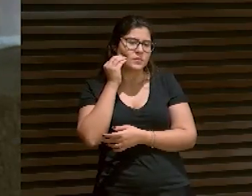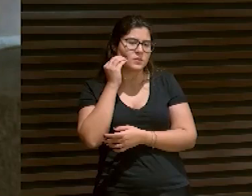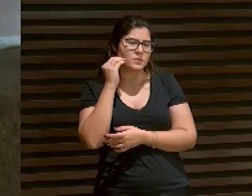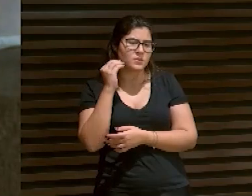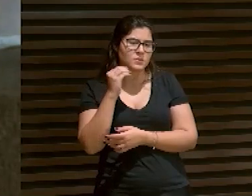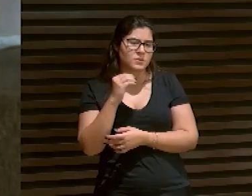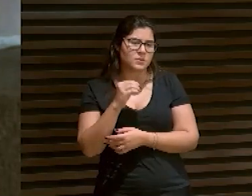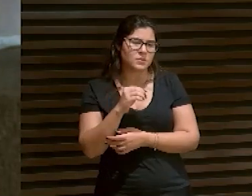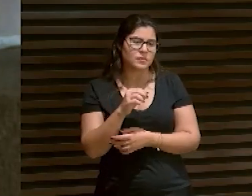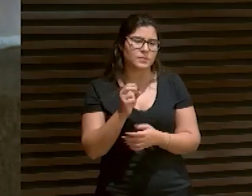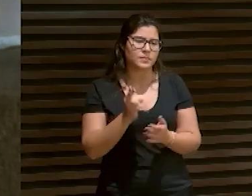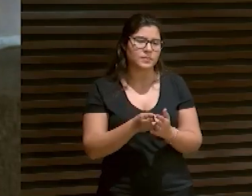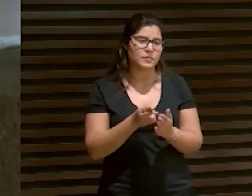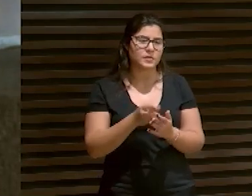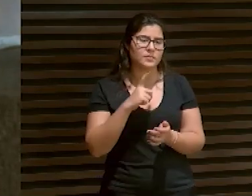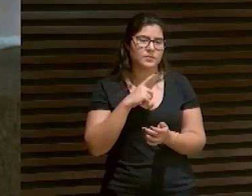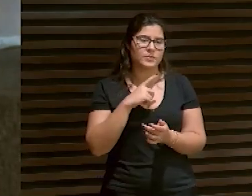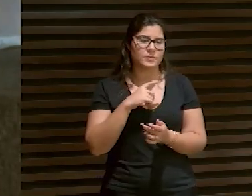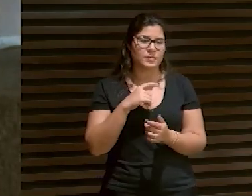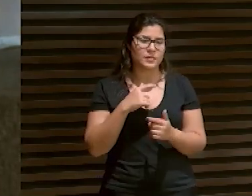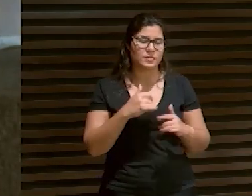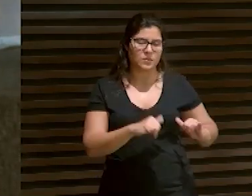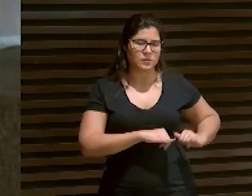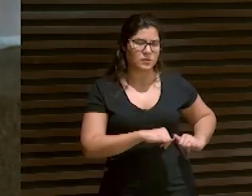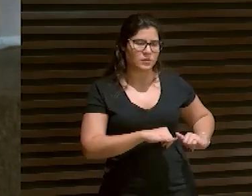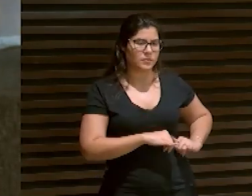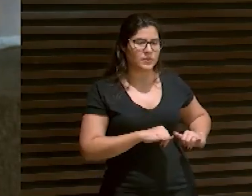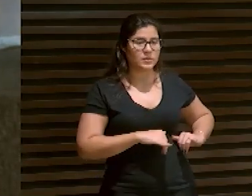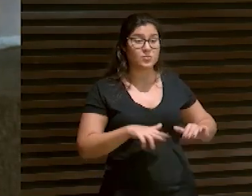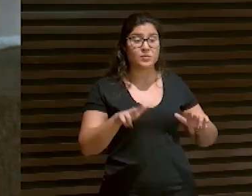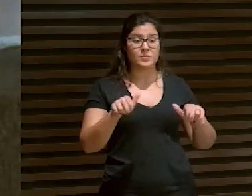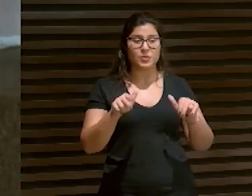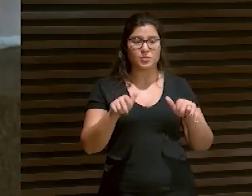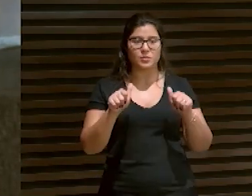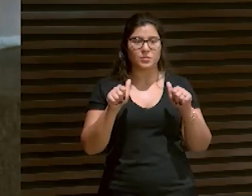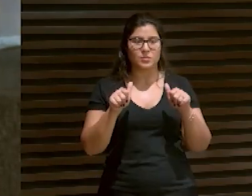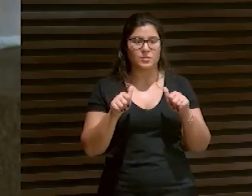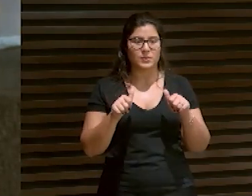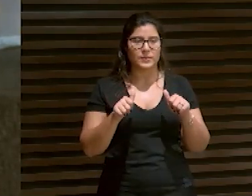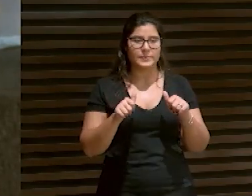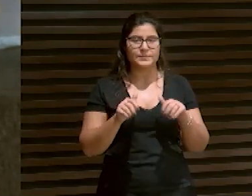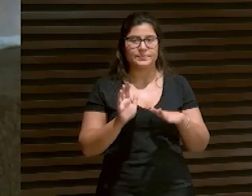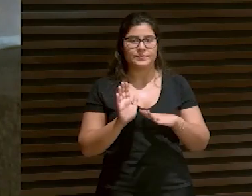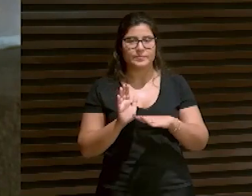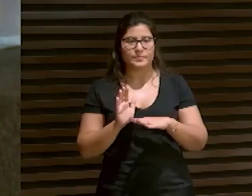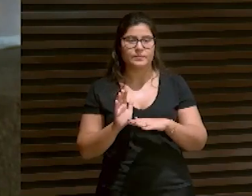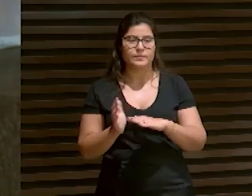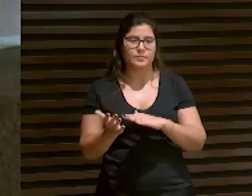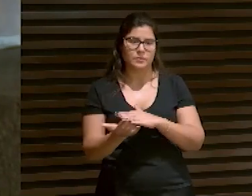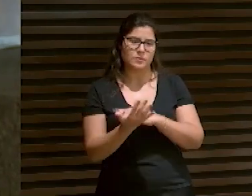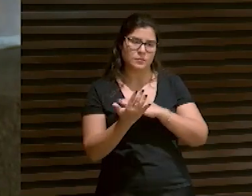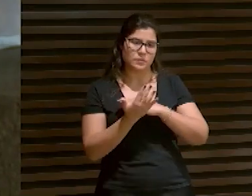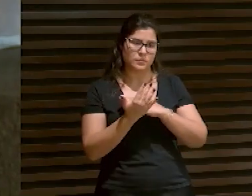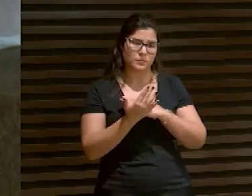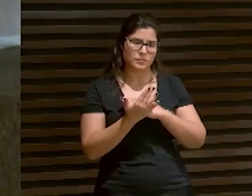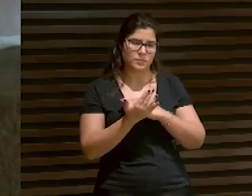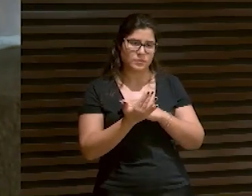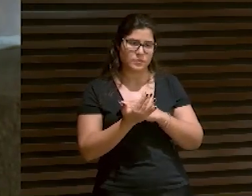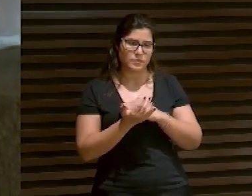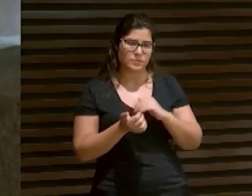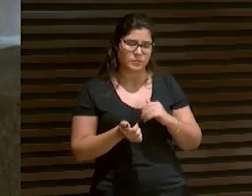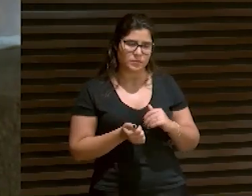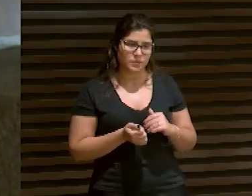desamparados. Essa alegria nós só podemos, irmãos, encontrar no verdadeiro herói dessa história, que